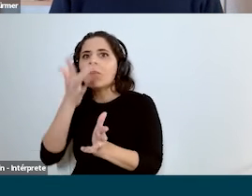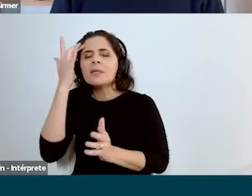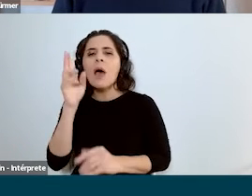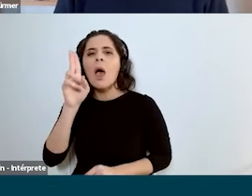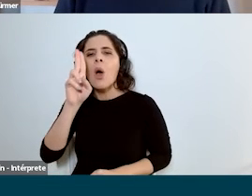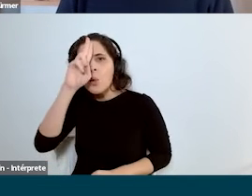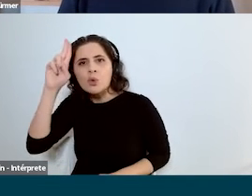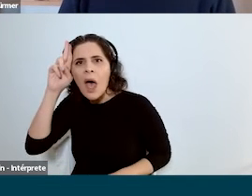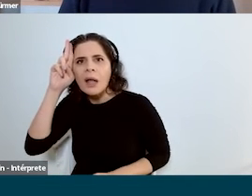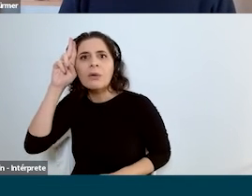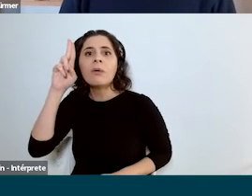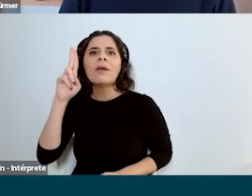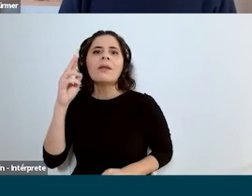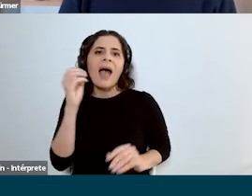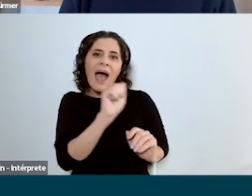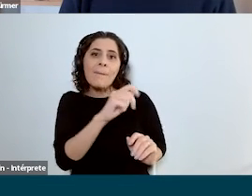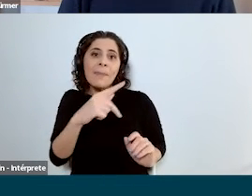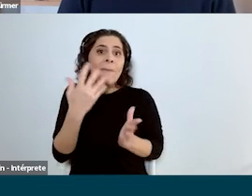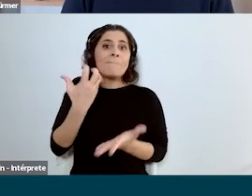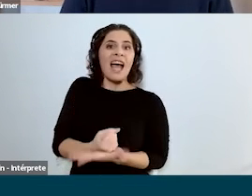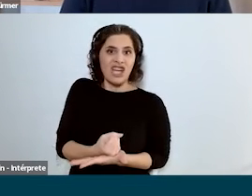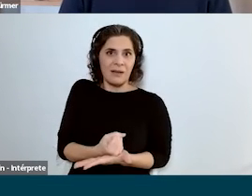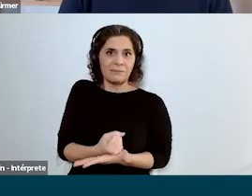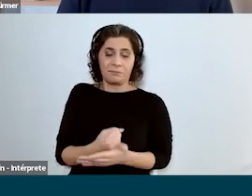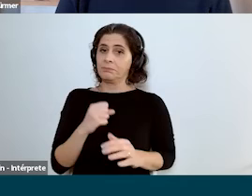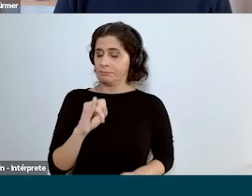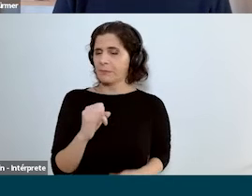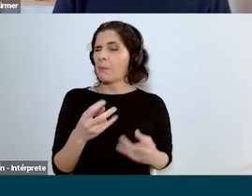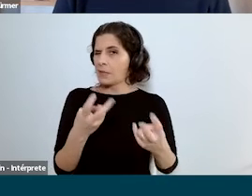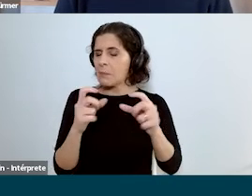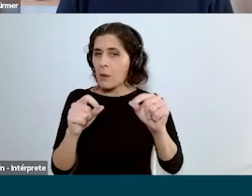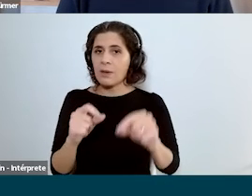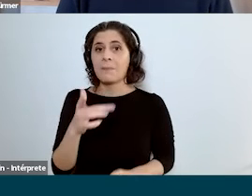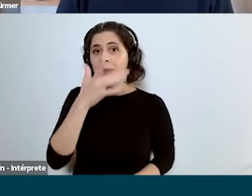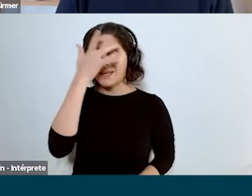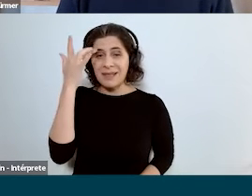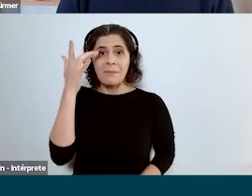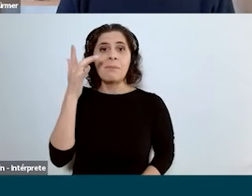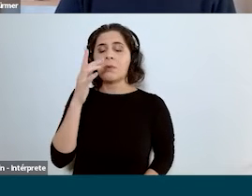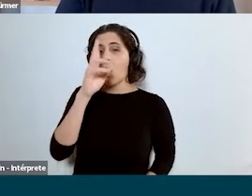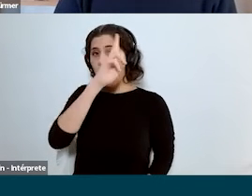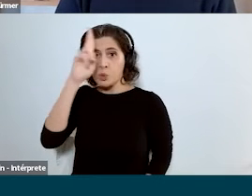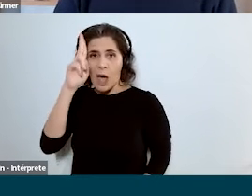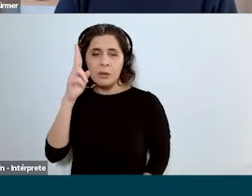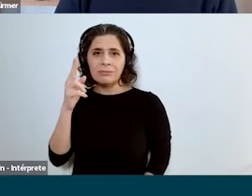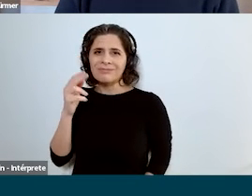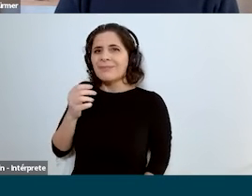para a gente fazer o usuário baixar o aplicativo. E aí a gente descobriu uma coisa bem interessante, que quando o usuário era novo, quando